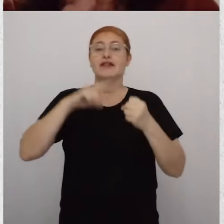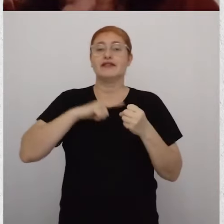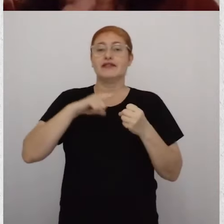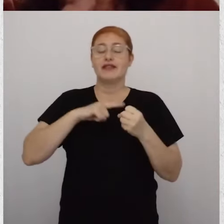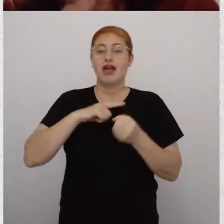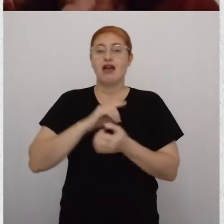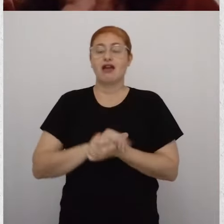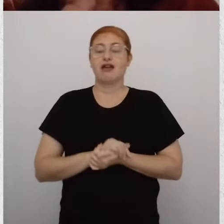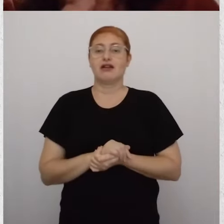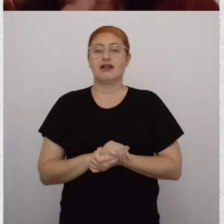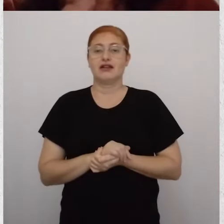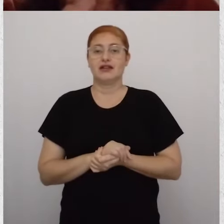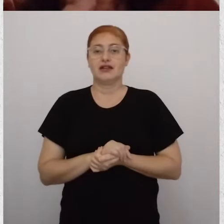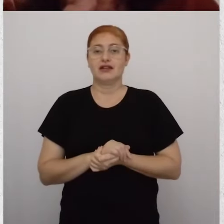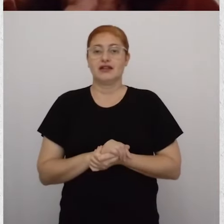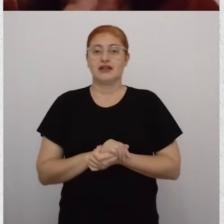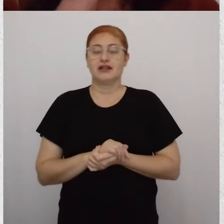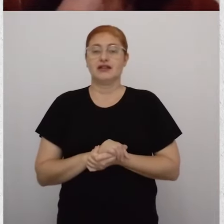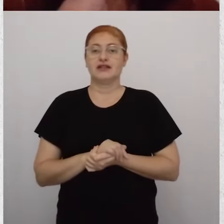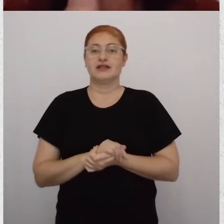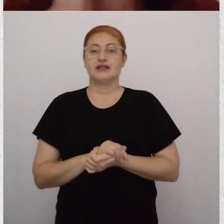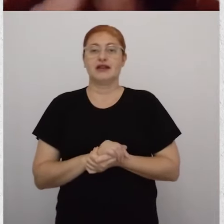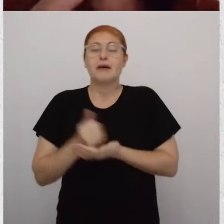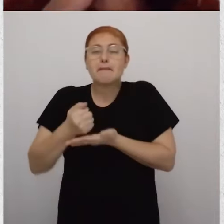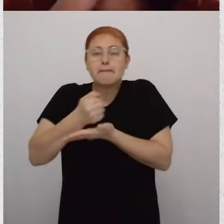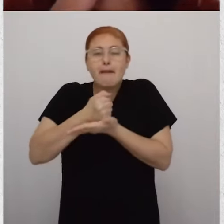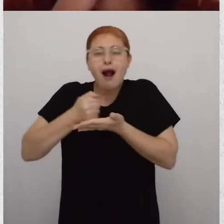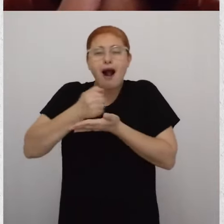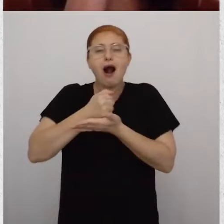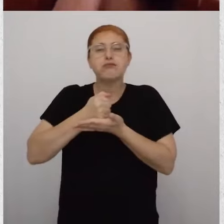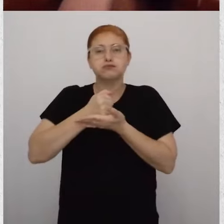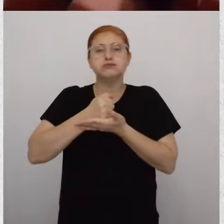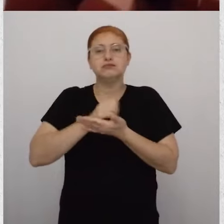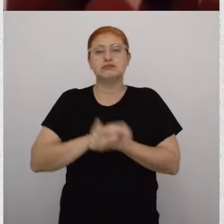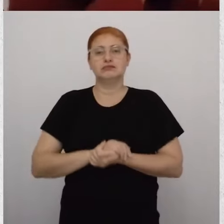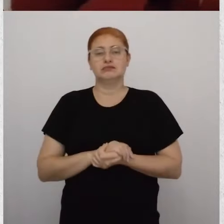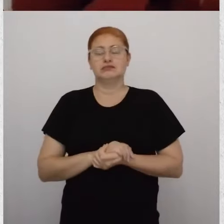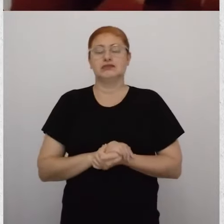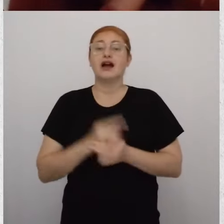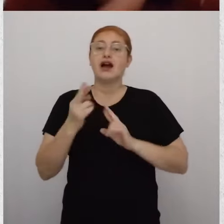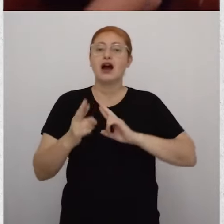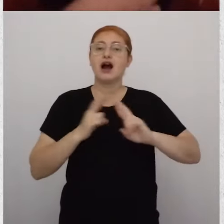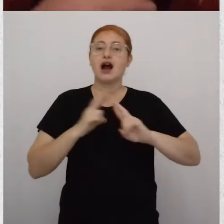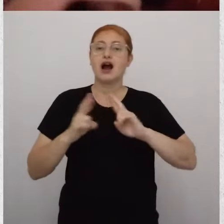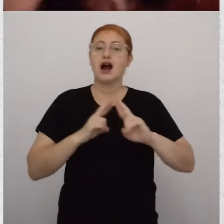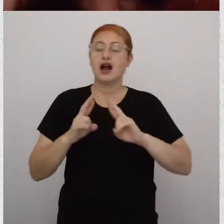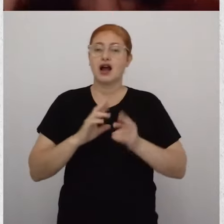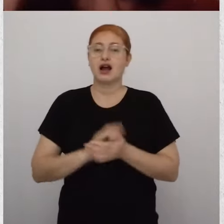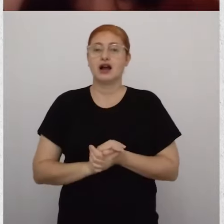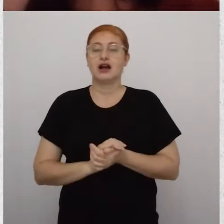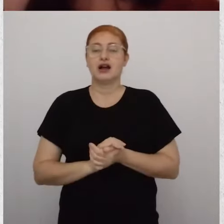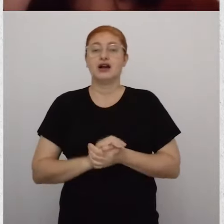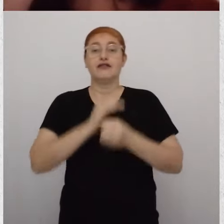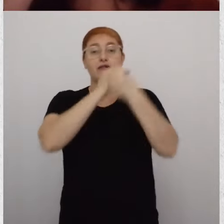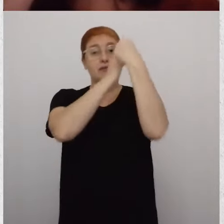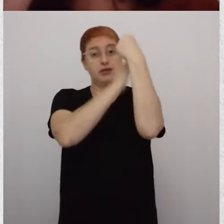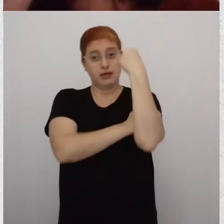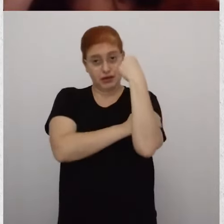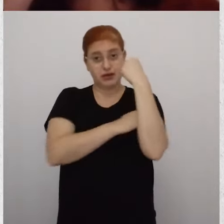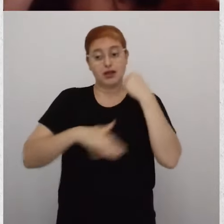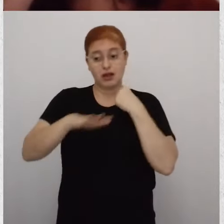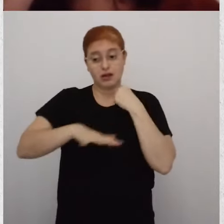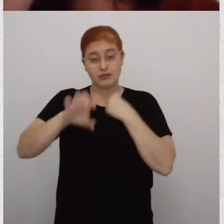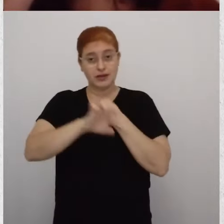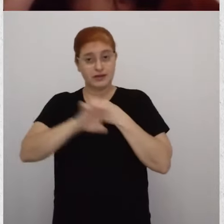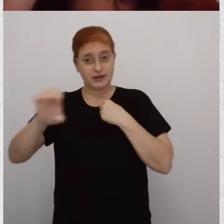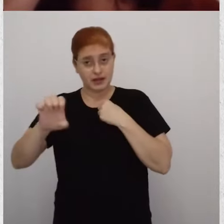e que teria dado uma sustentação a essa relação entre o feminismo e o campo da